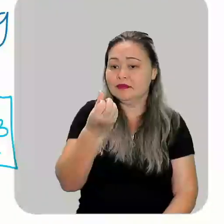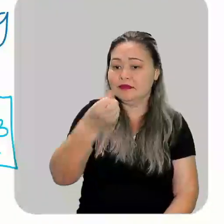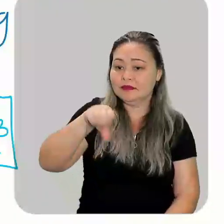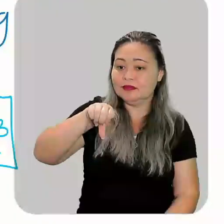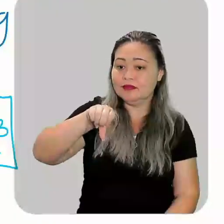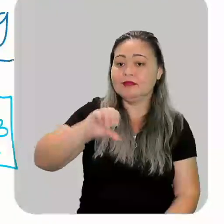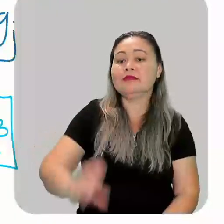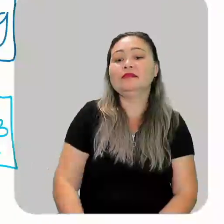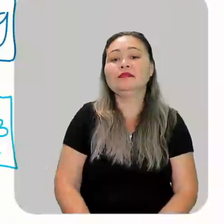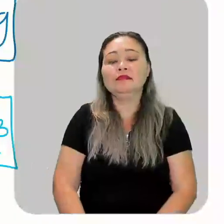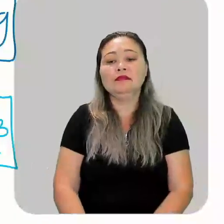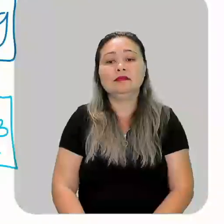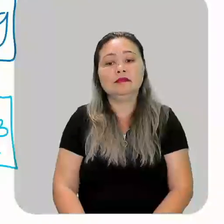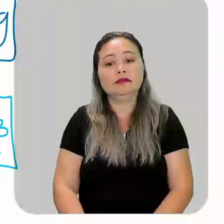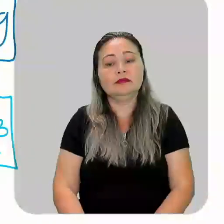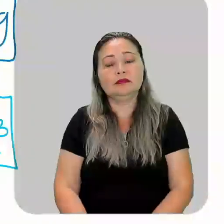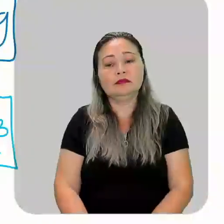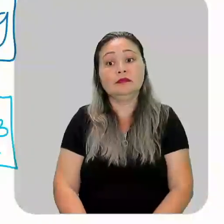369.